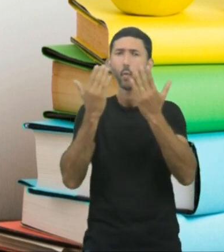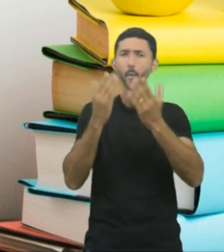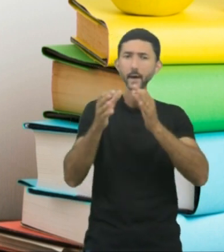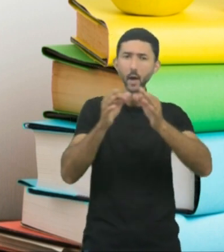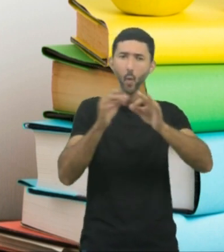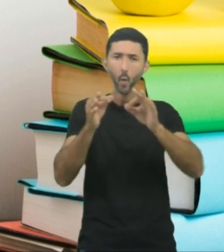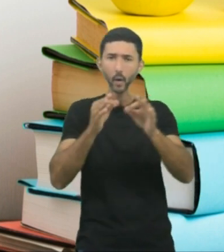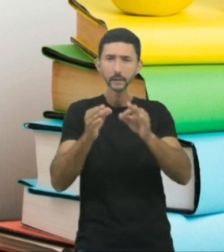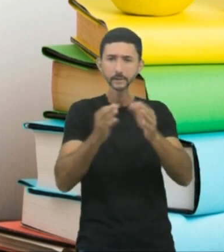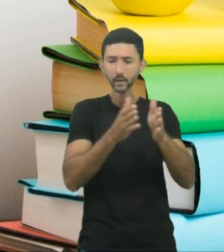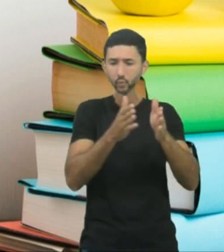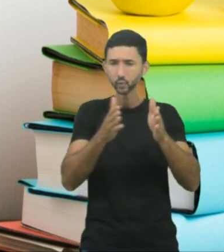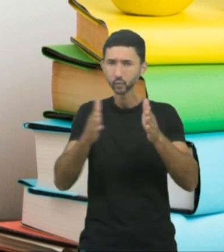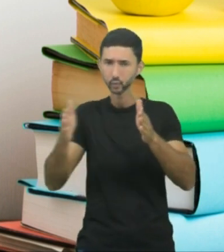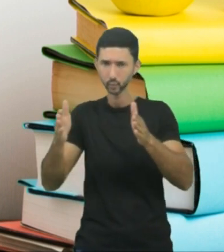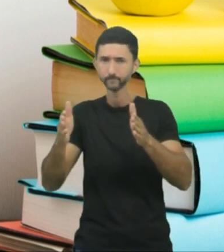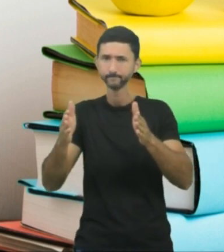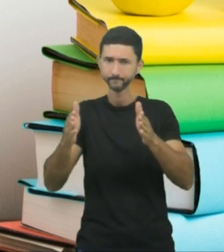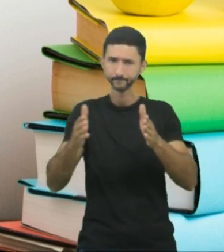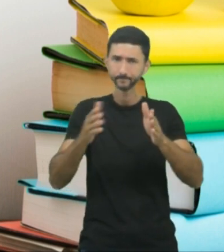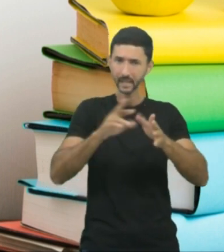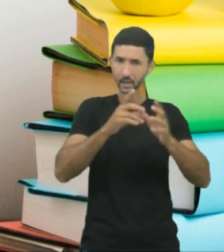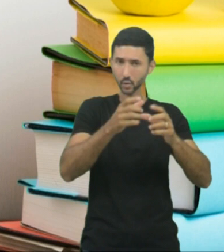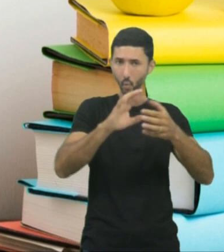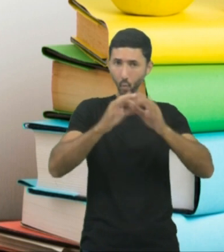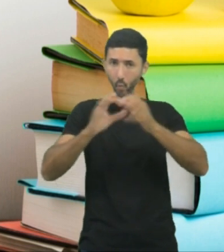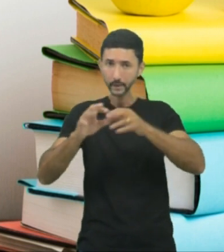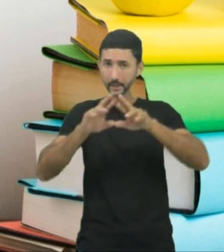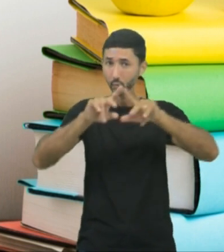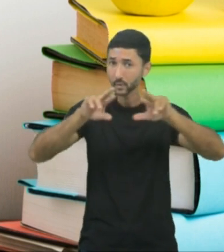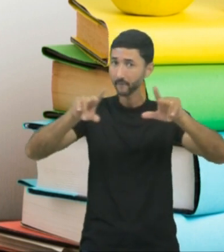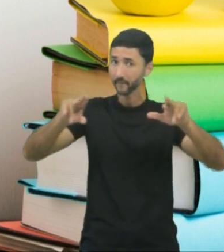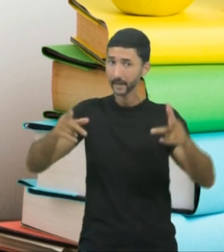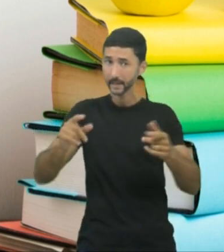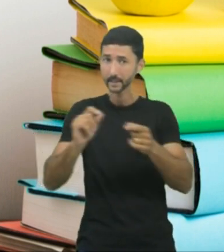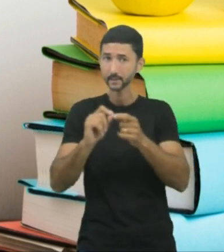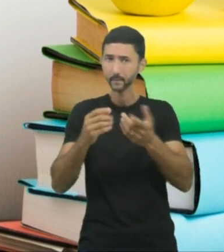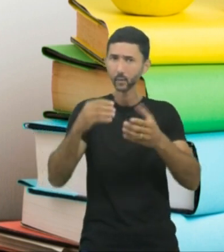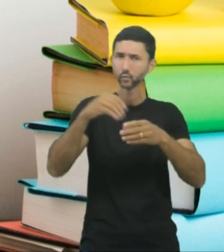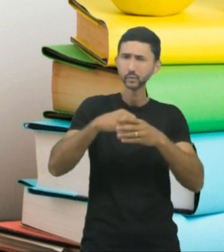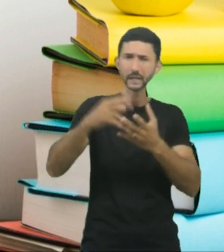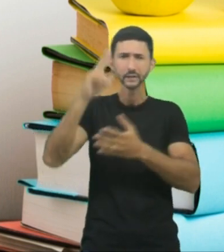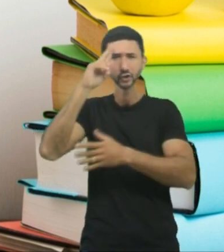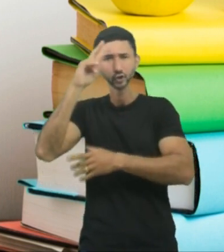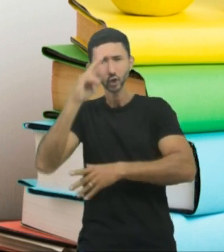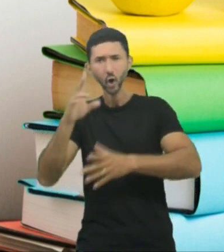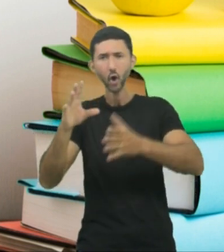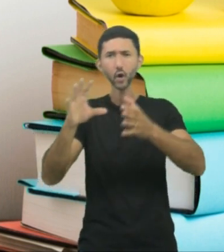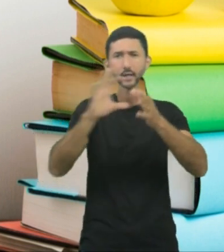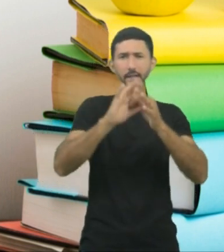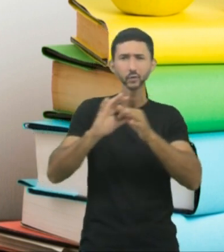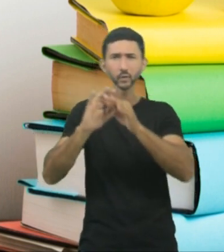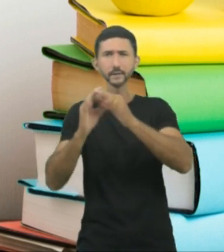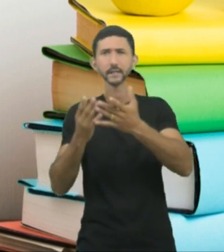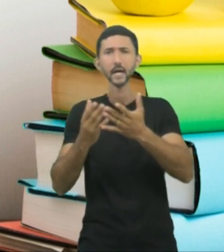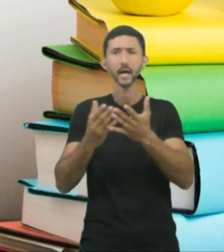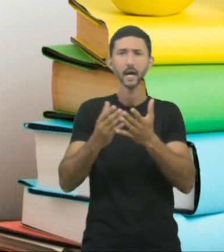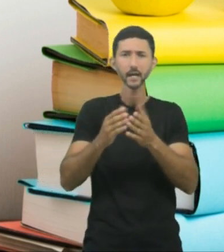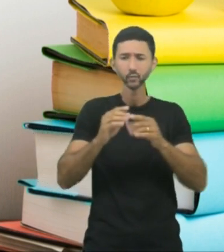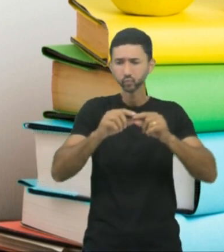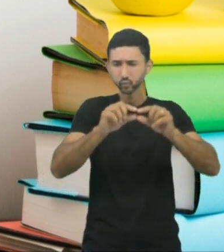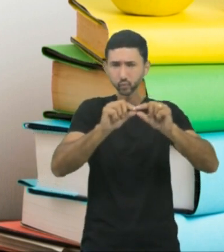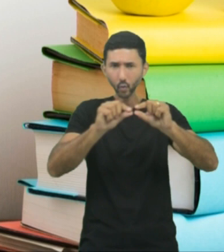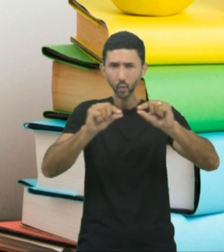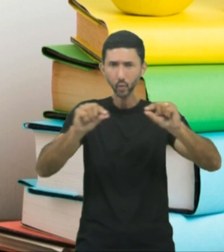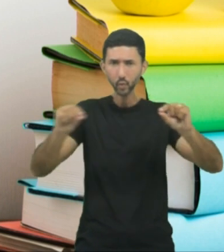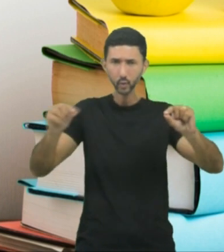e ordenar números inteiros em diferentes contextos, incluindo o histórico, associá-los a ponto da reta